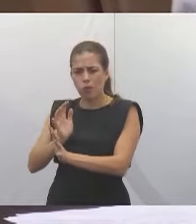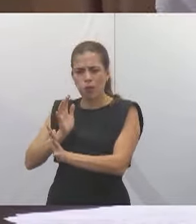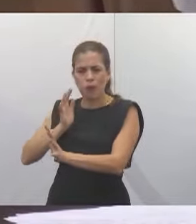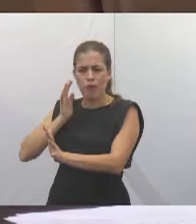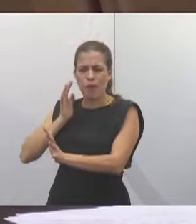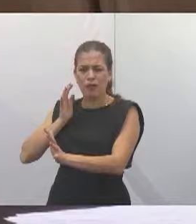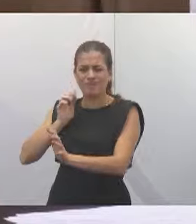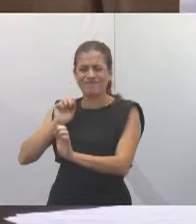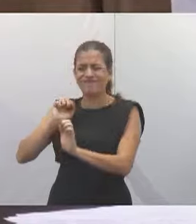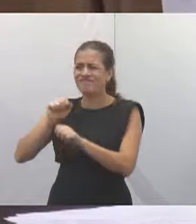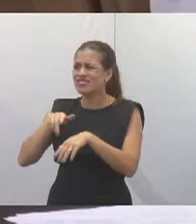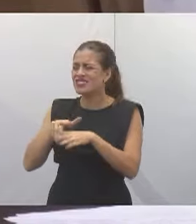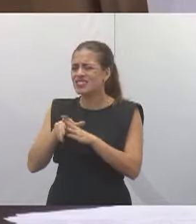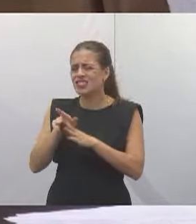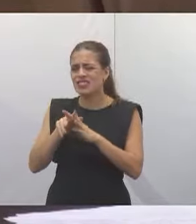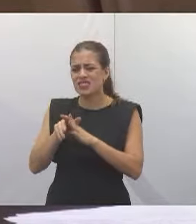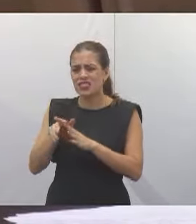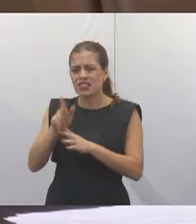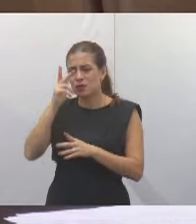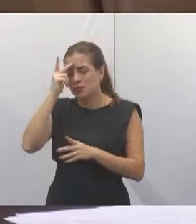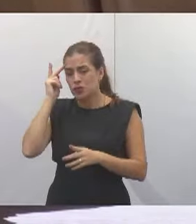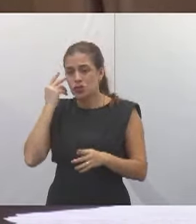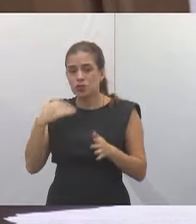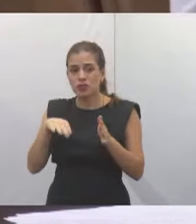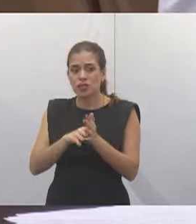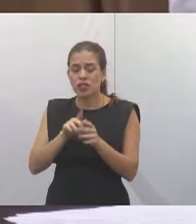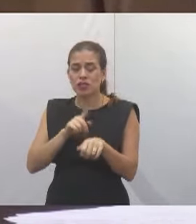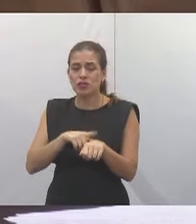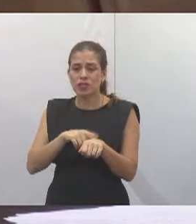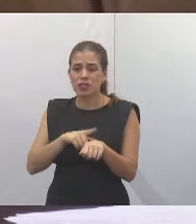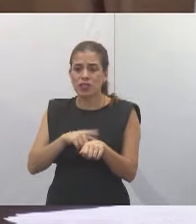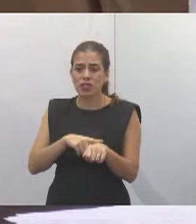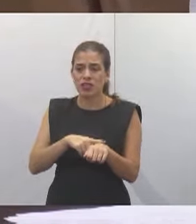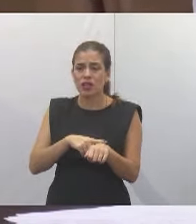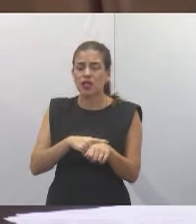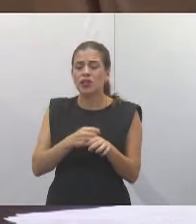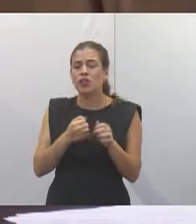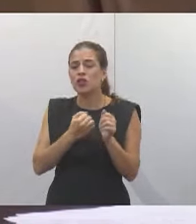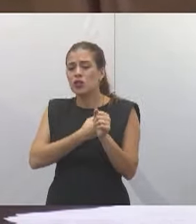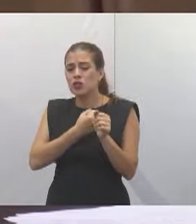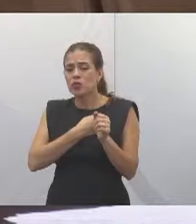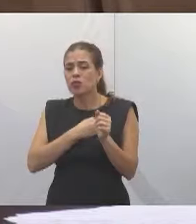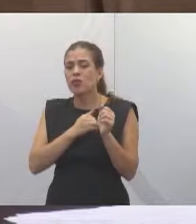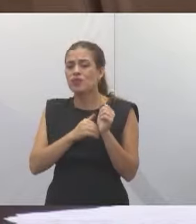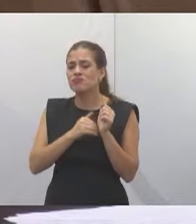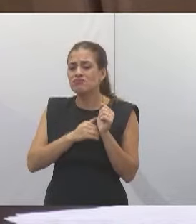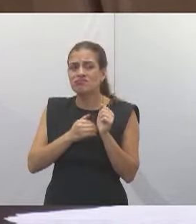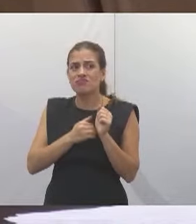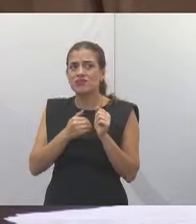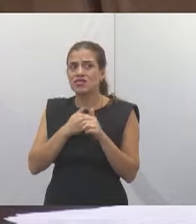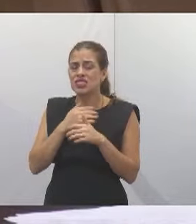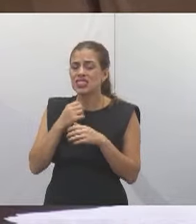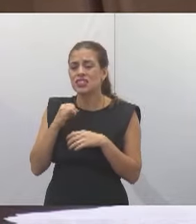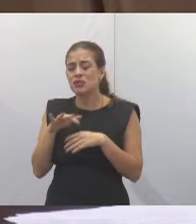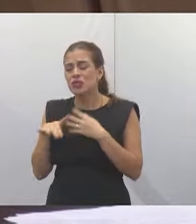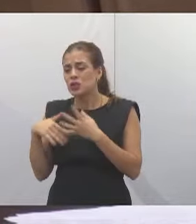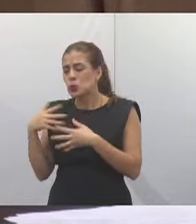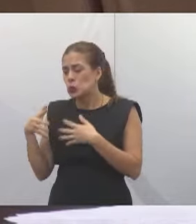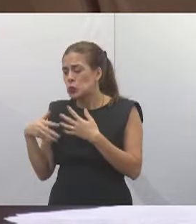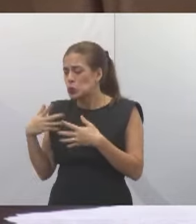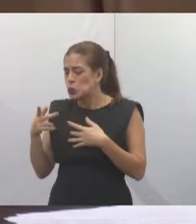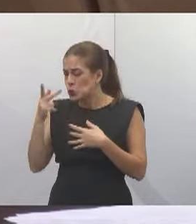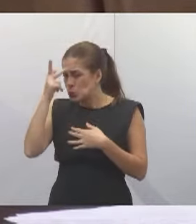tem como orientar, dizer, pessoal, chega a tal horário, vai pegar a senha, não vai virar bagunça? Porque ainda o pessoal continua do Meia